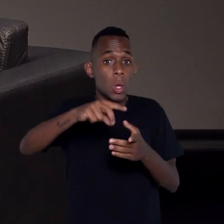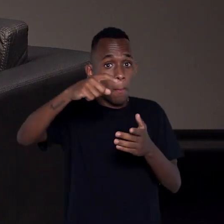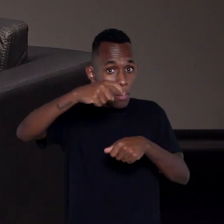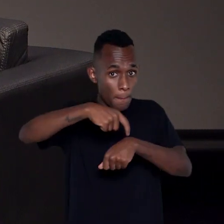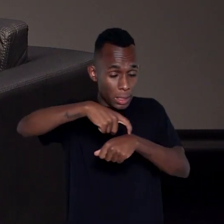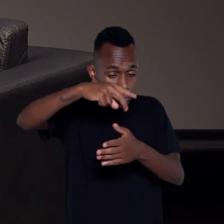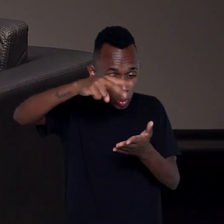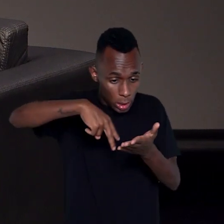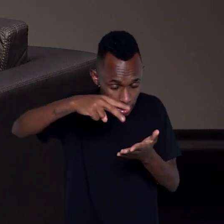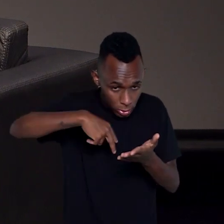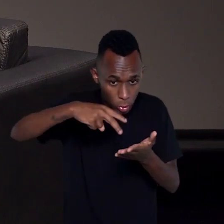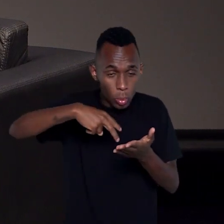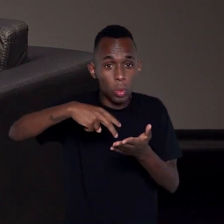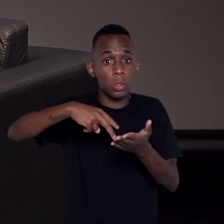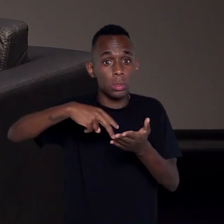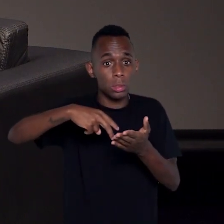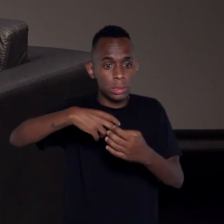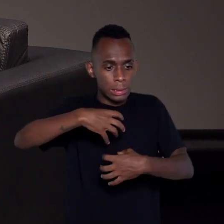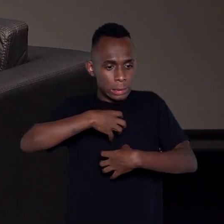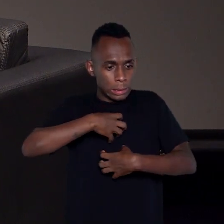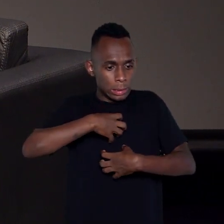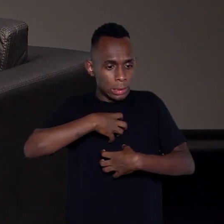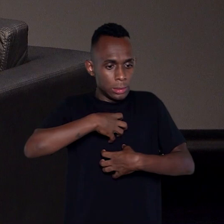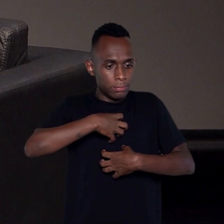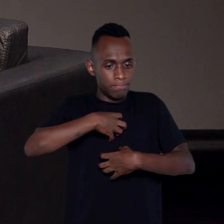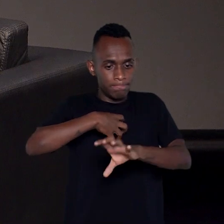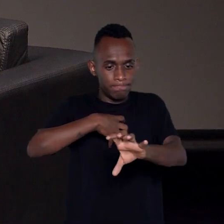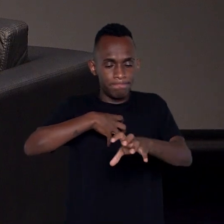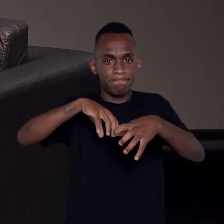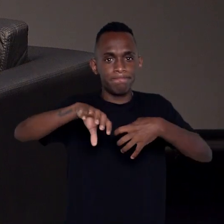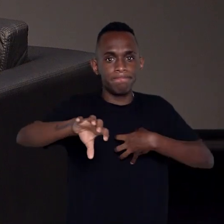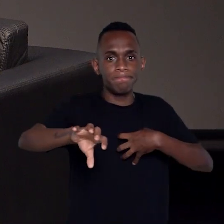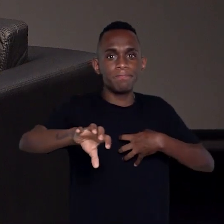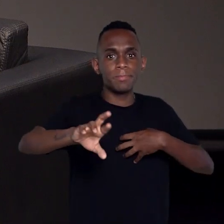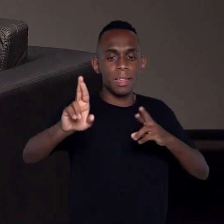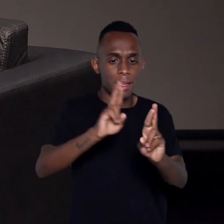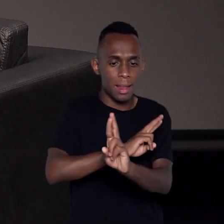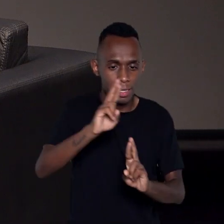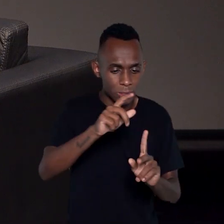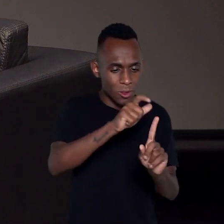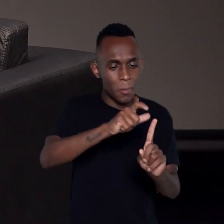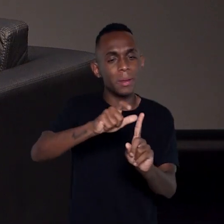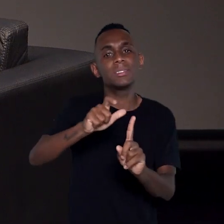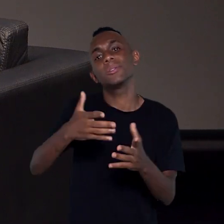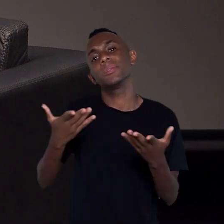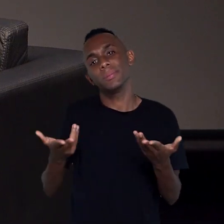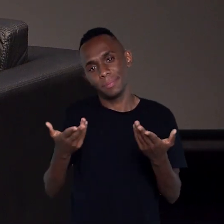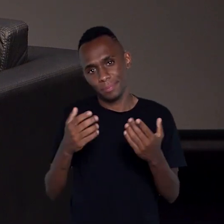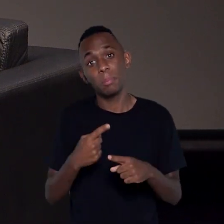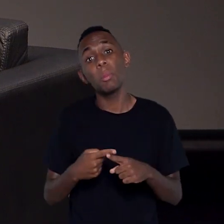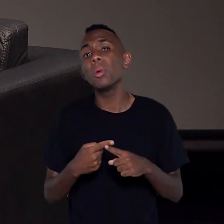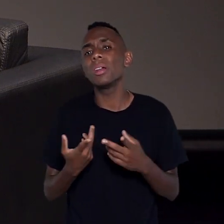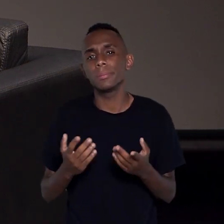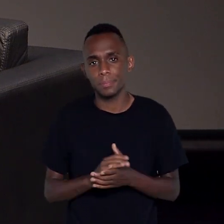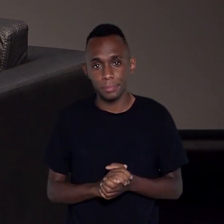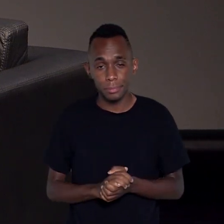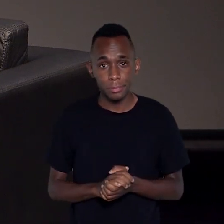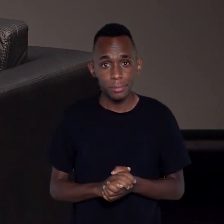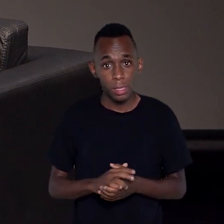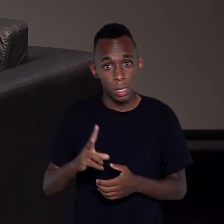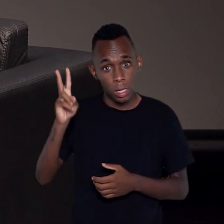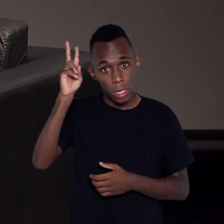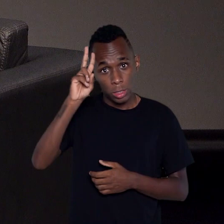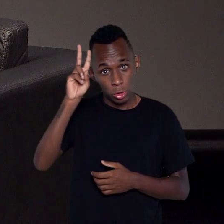essa capacidade de se colocar no lugar do outro, no lugar da personagem. Então, por quê? Por que isso?